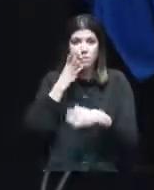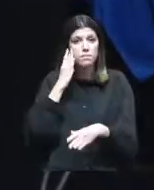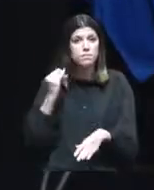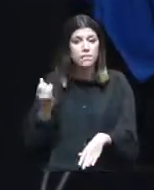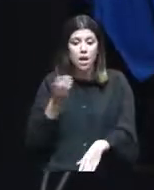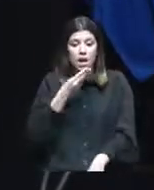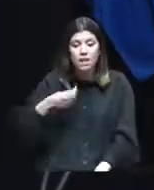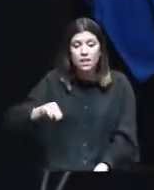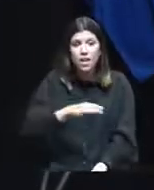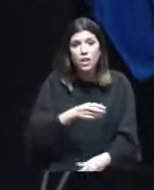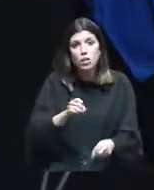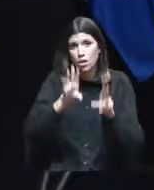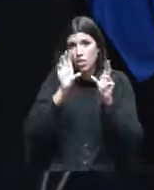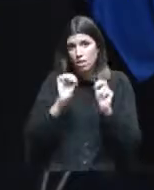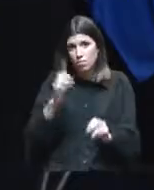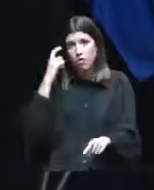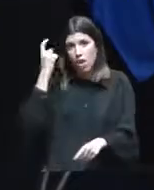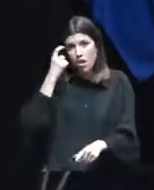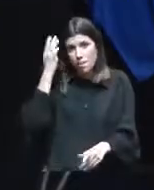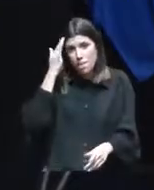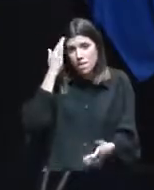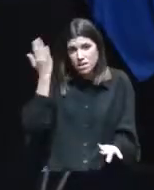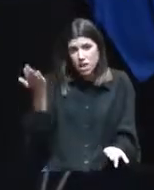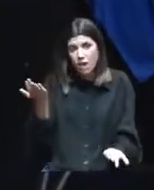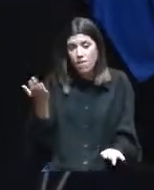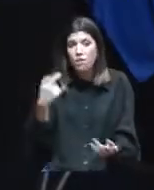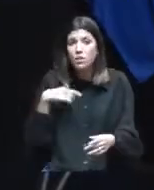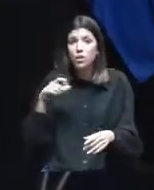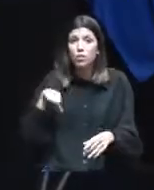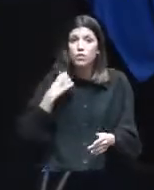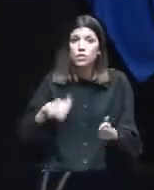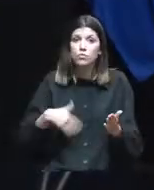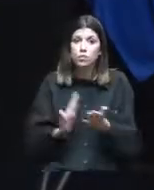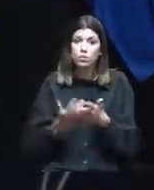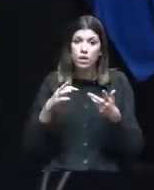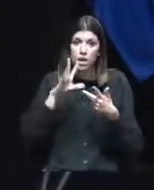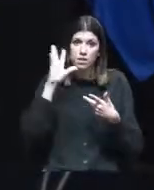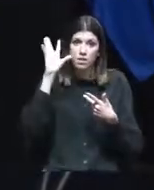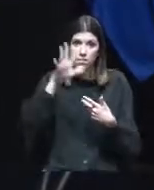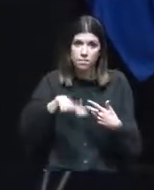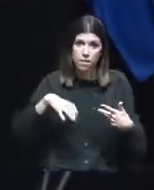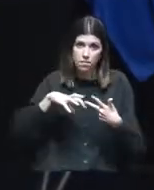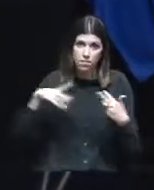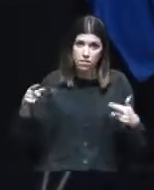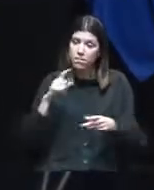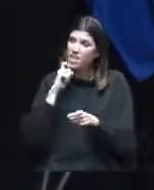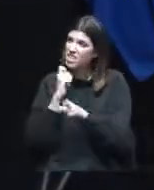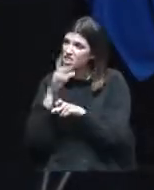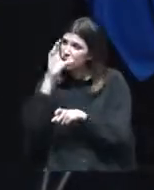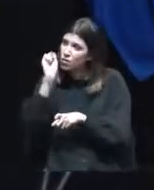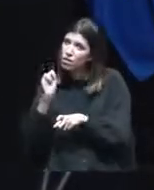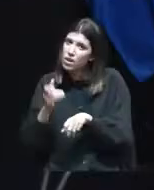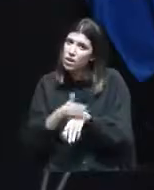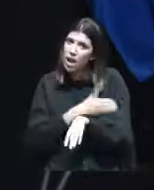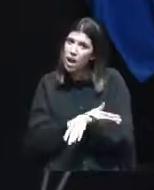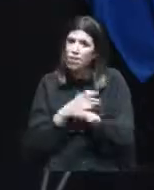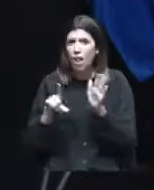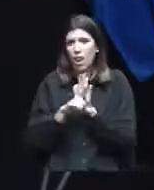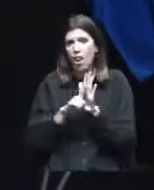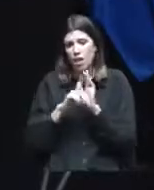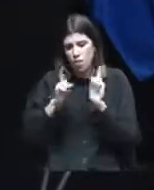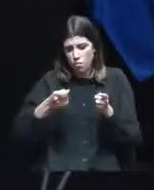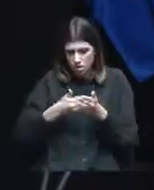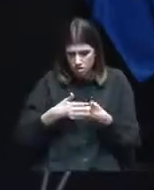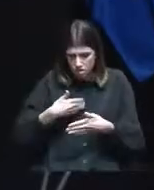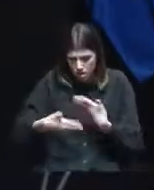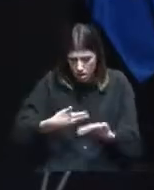não contaminados. Por estas razões, os Verdes propõem à Assembleia Municipal exigir do Governo a antecipação da entrada em vigor